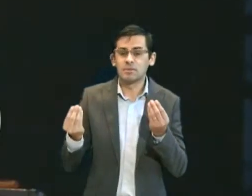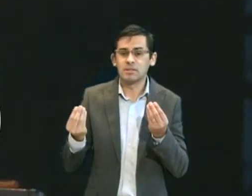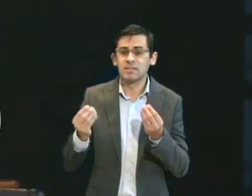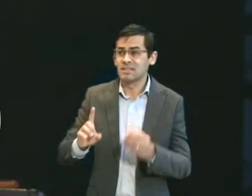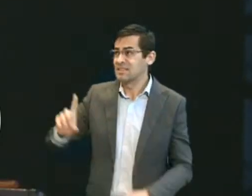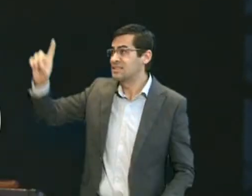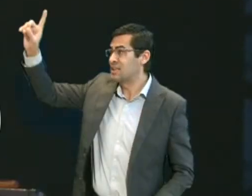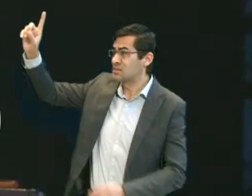Deus me abençoou.